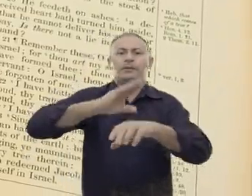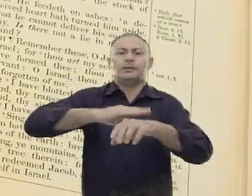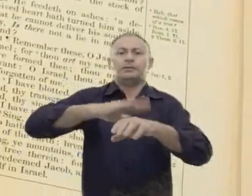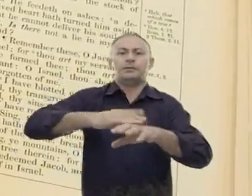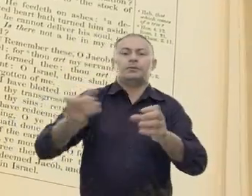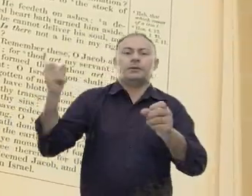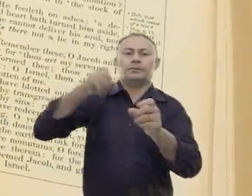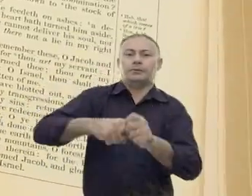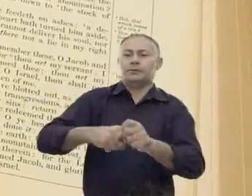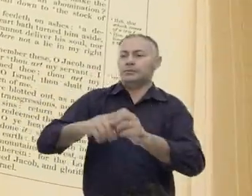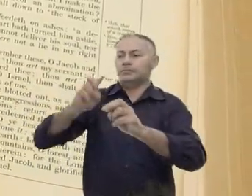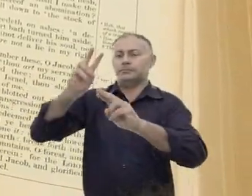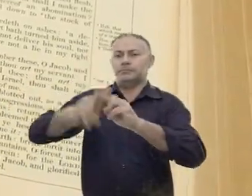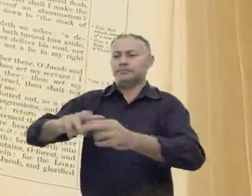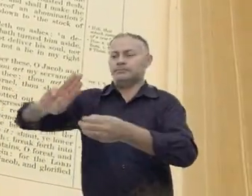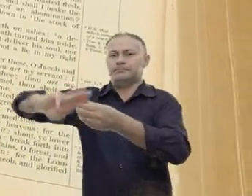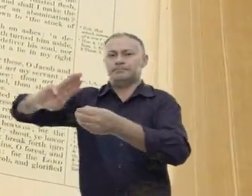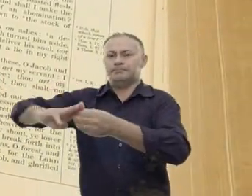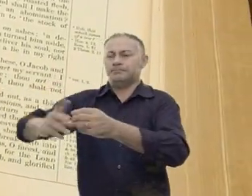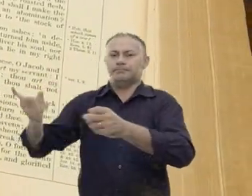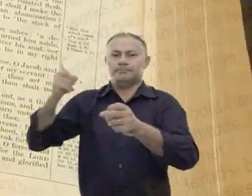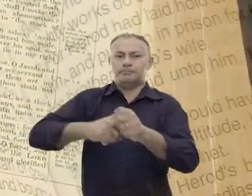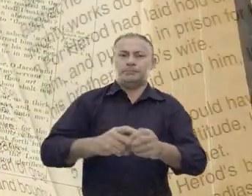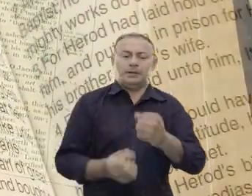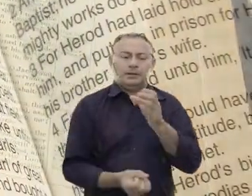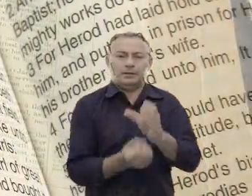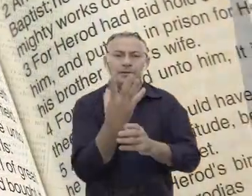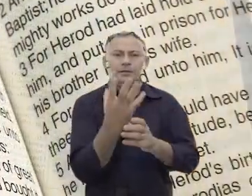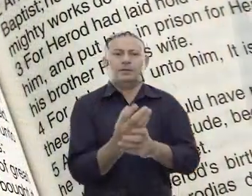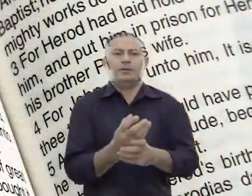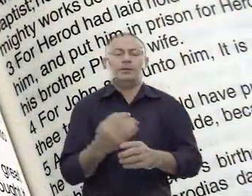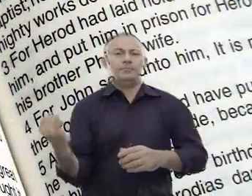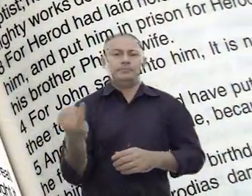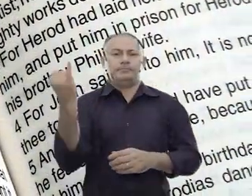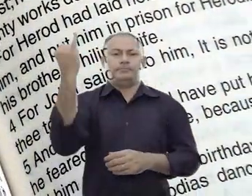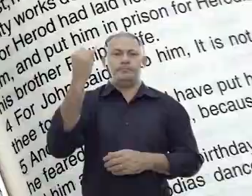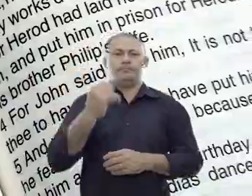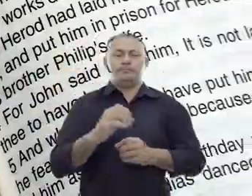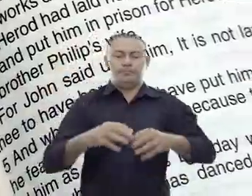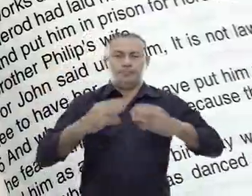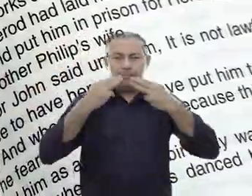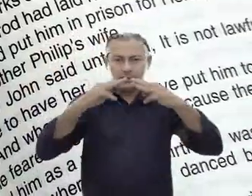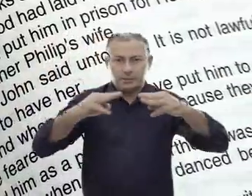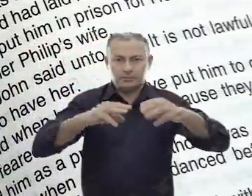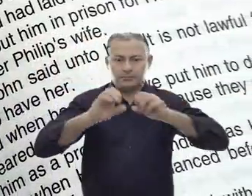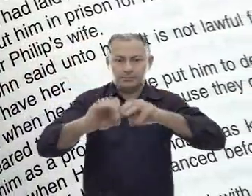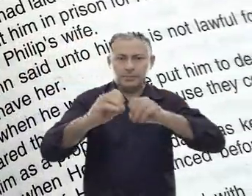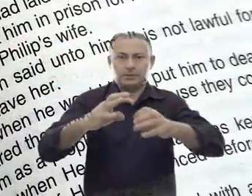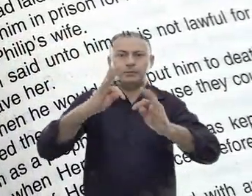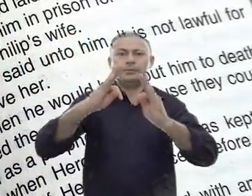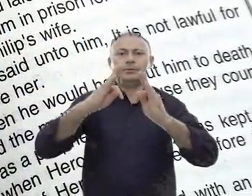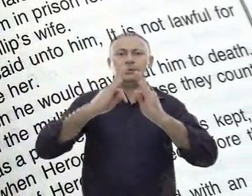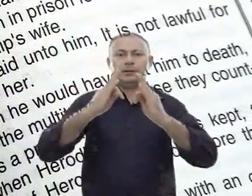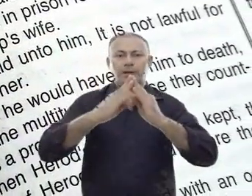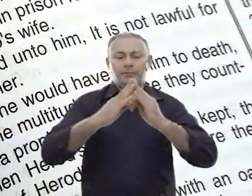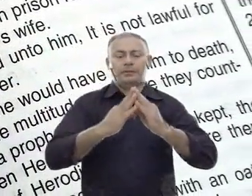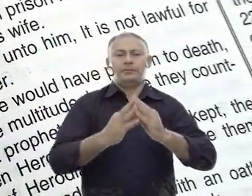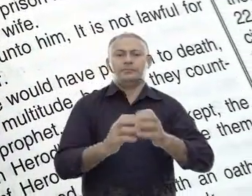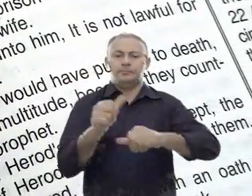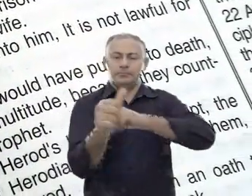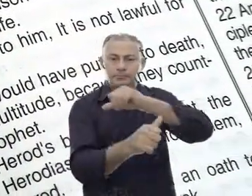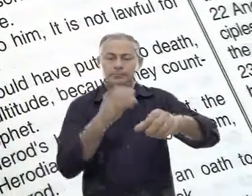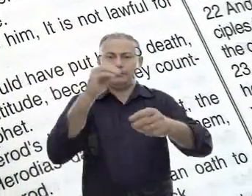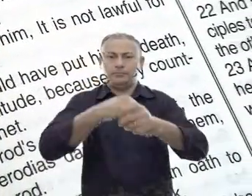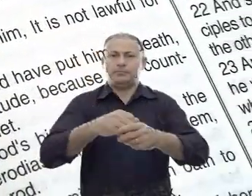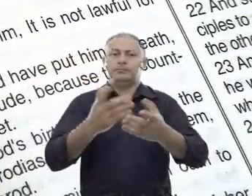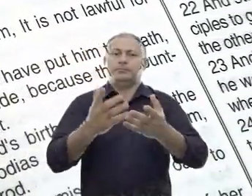por trás de um segundo retorno do cativeiro babilônico para instituir um importante ministério de ensino no templo que